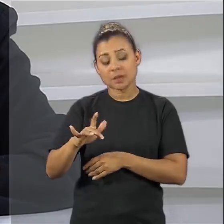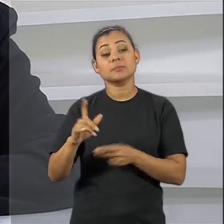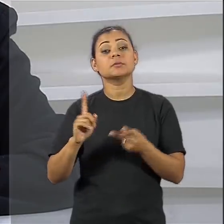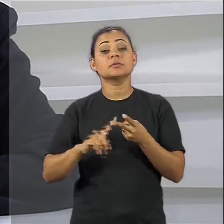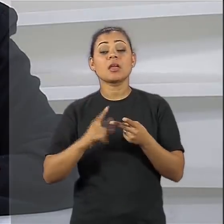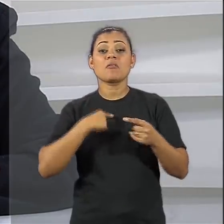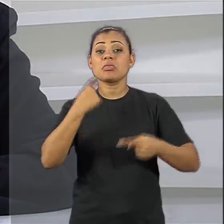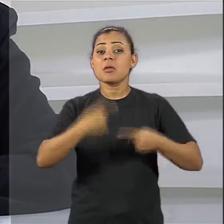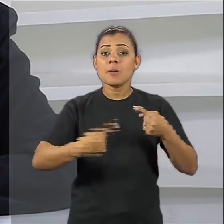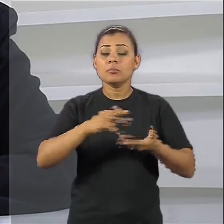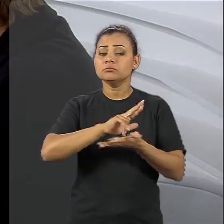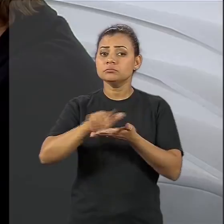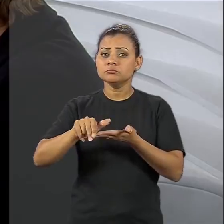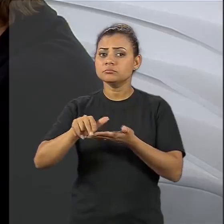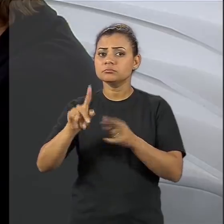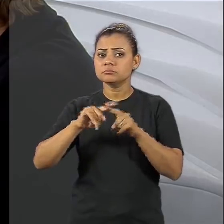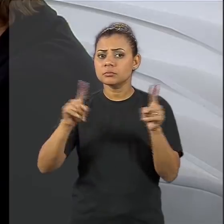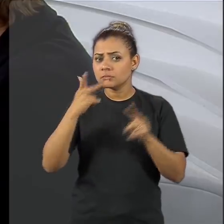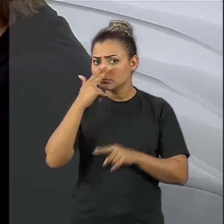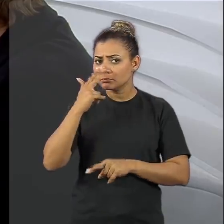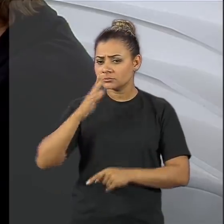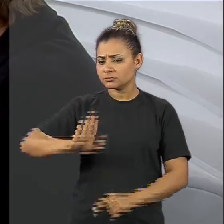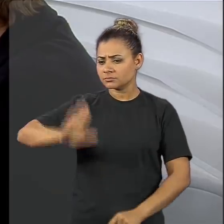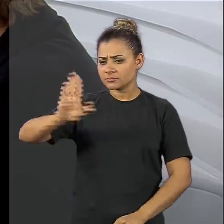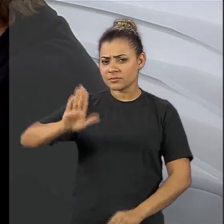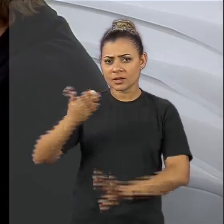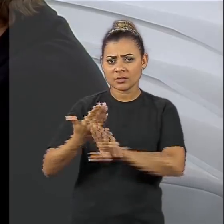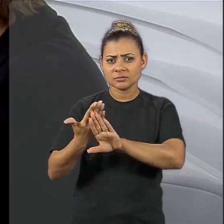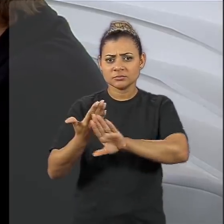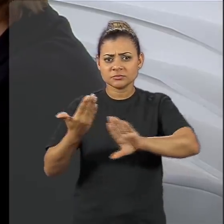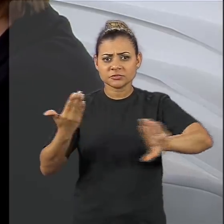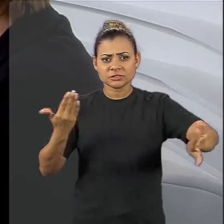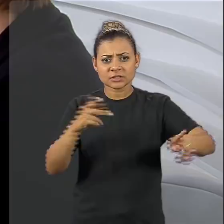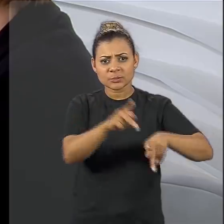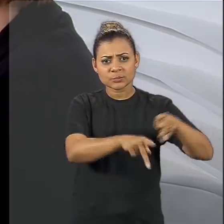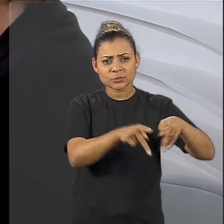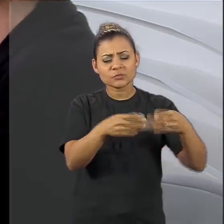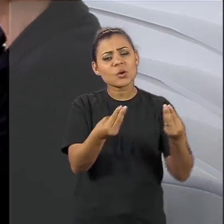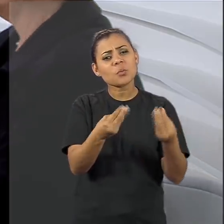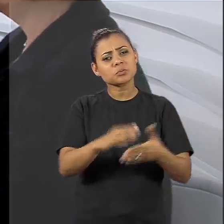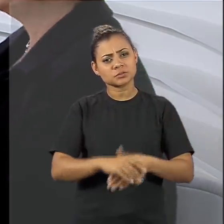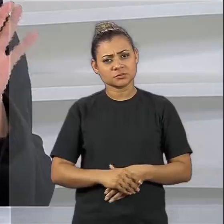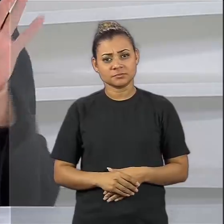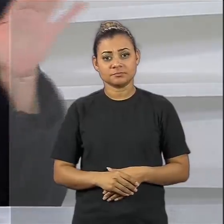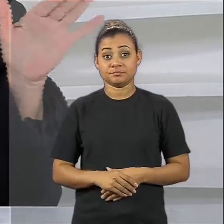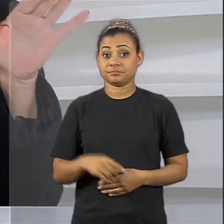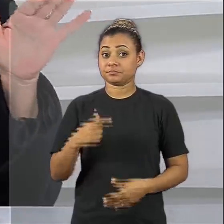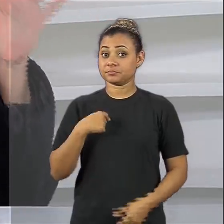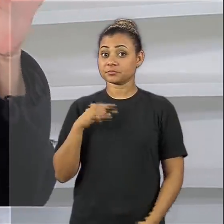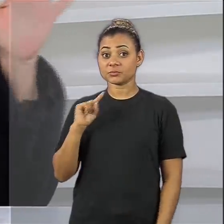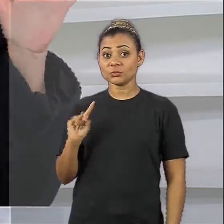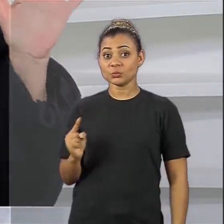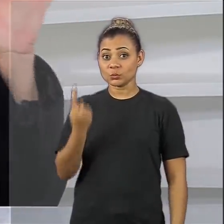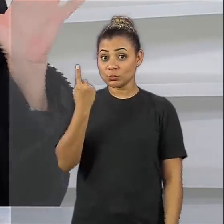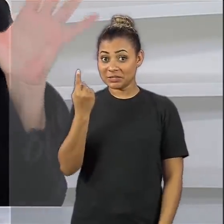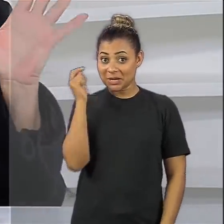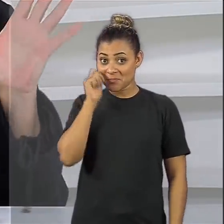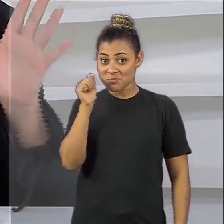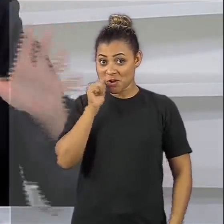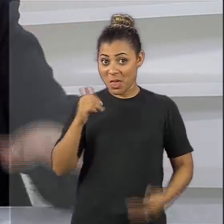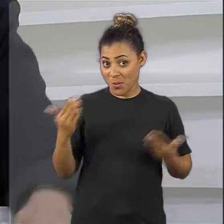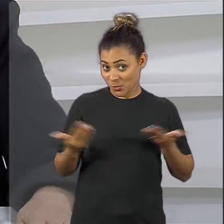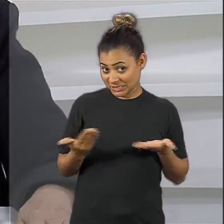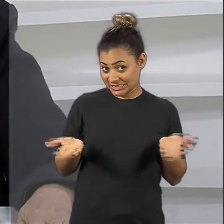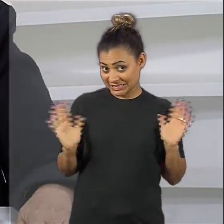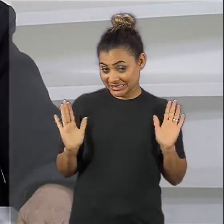viu, que os candidatos estão distantes dos eleitores. Vocês acham isso? Olha, eu, como sou a única mulher aqui nessa